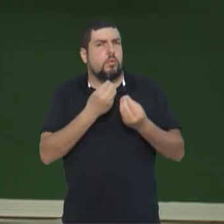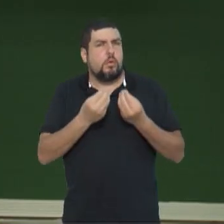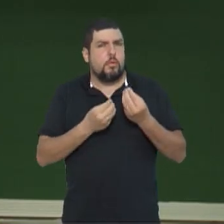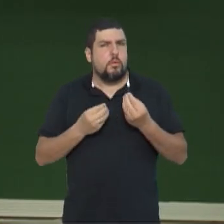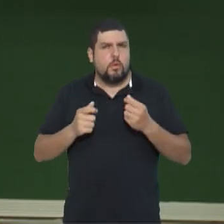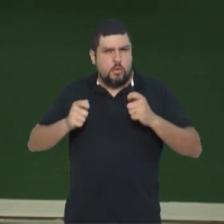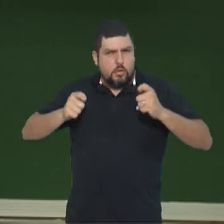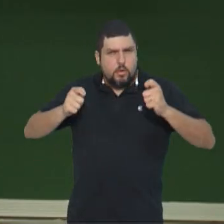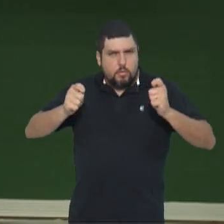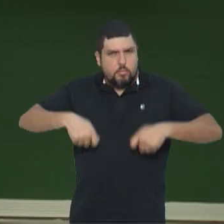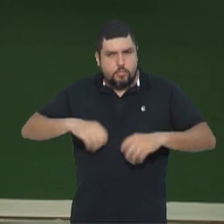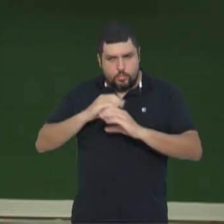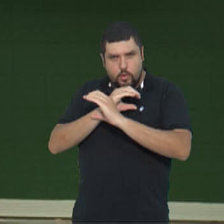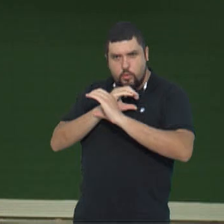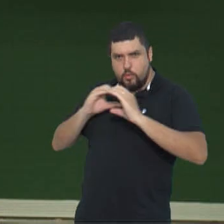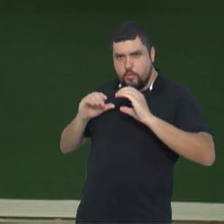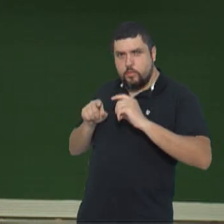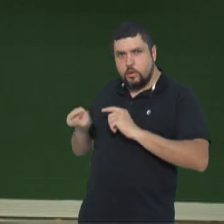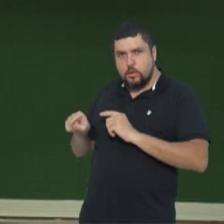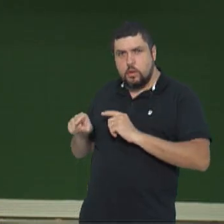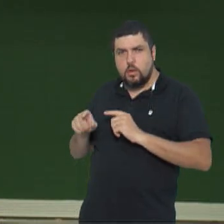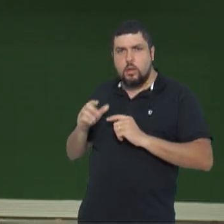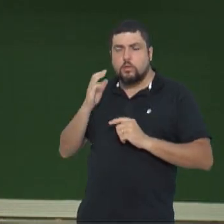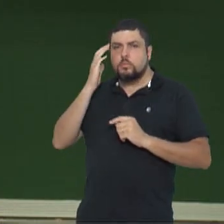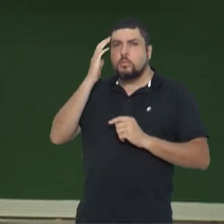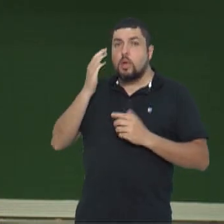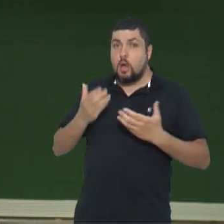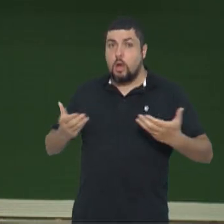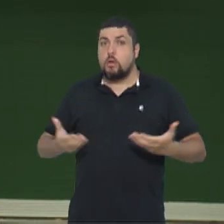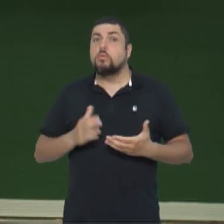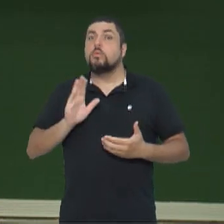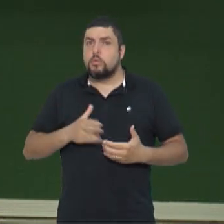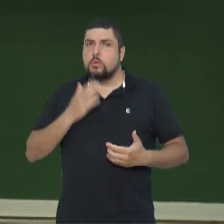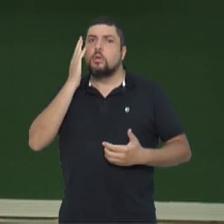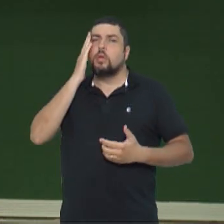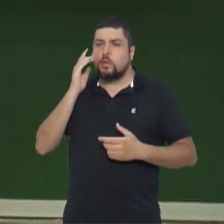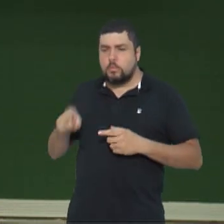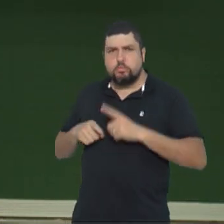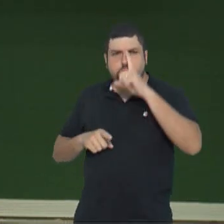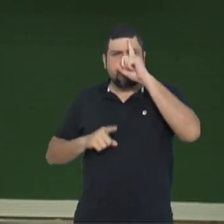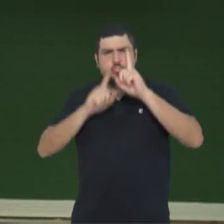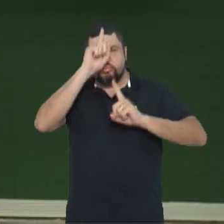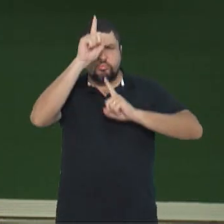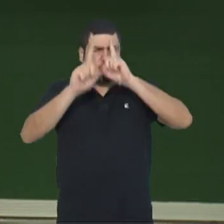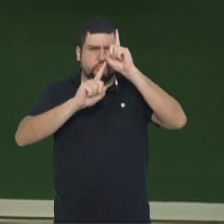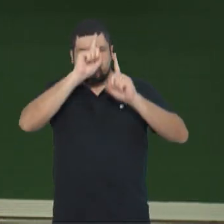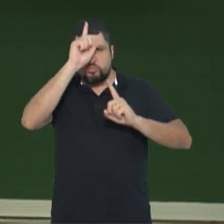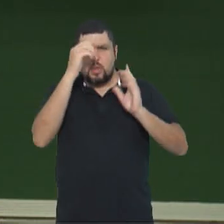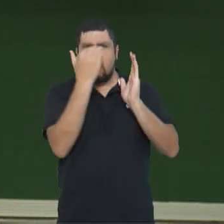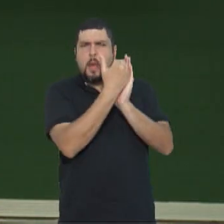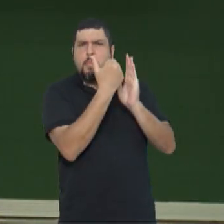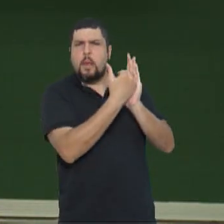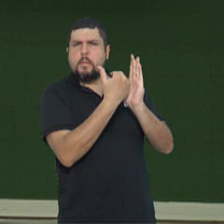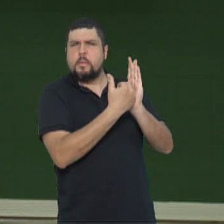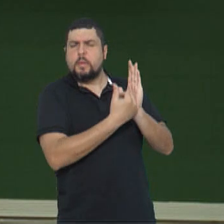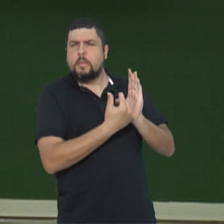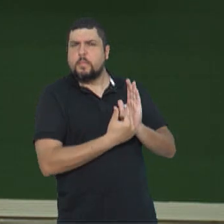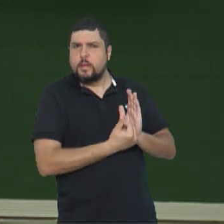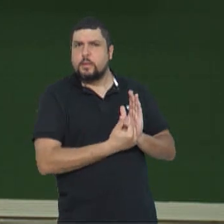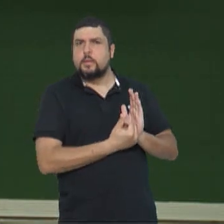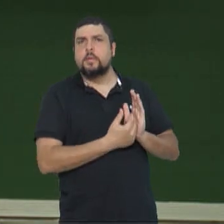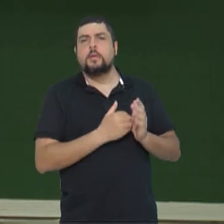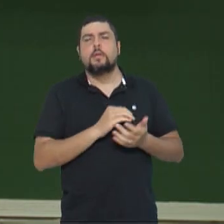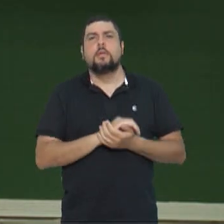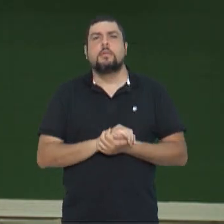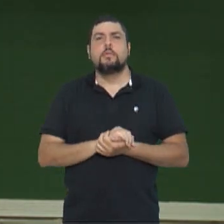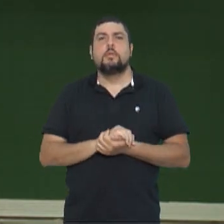pode dar credibilidade para ele depois de saber que ele tem aí todas essas criações? Para essa fala dele? Então, o que ele está